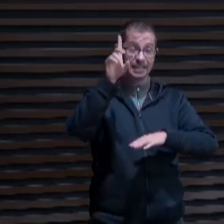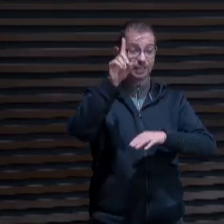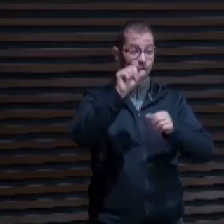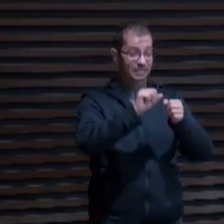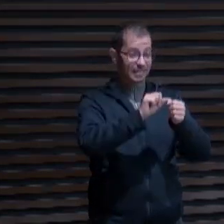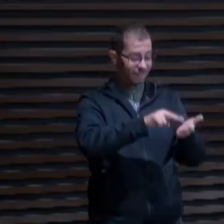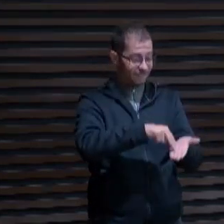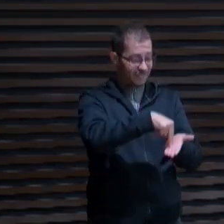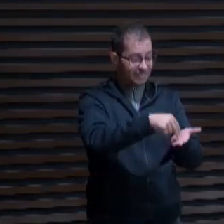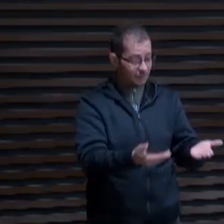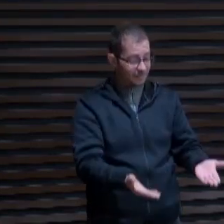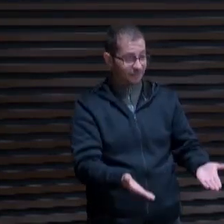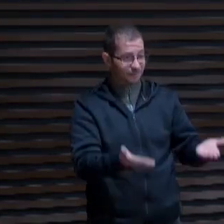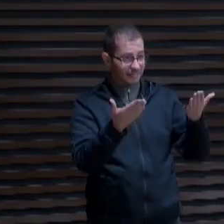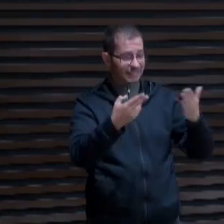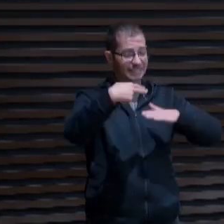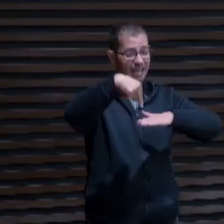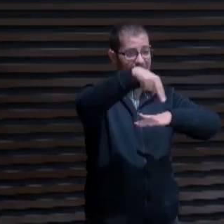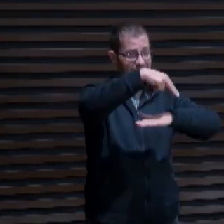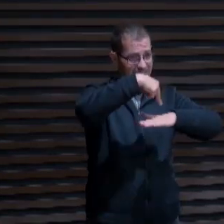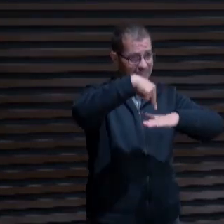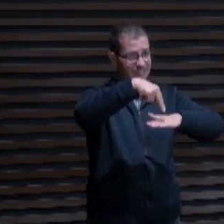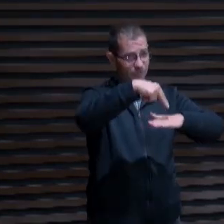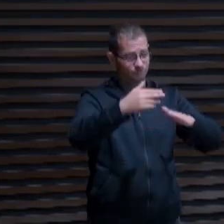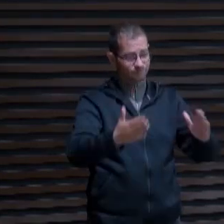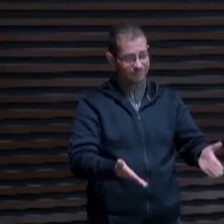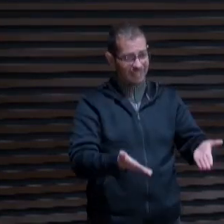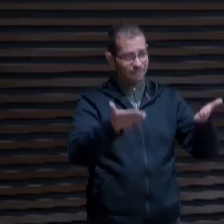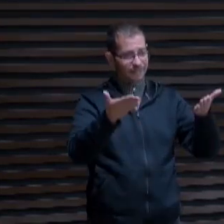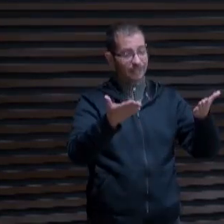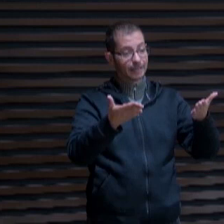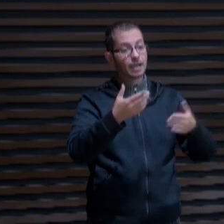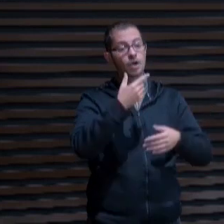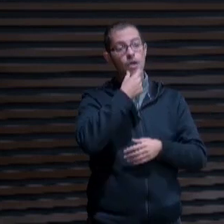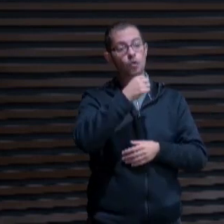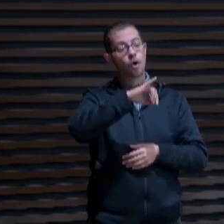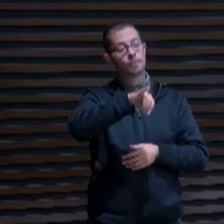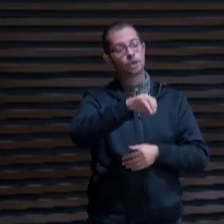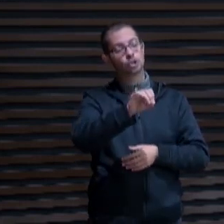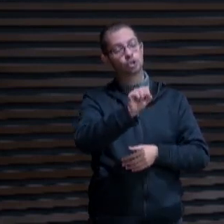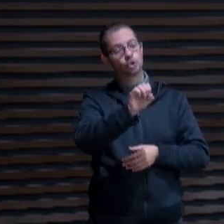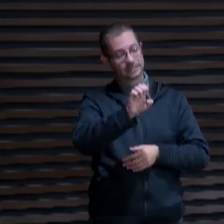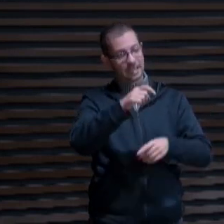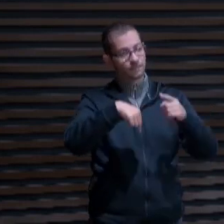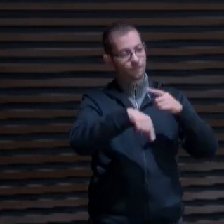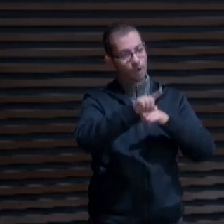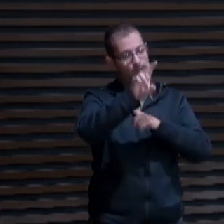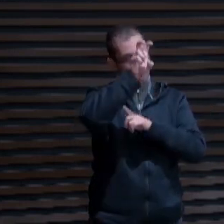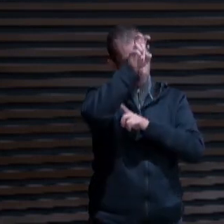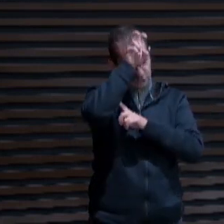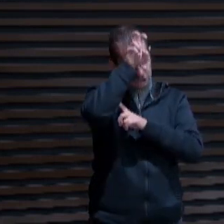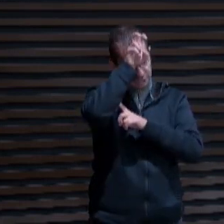seria pai de uma grande nação. E quando José foi para o Egito, depois de tudo